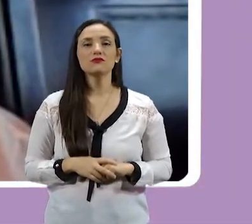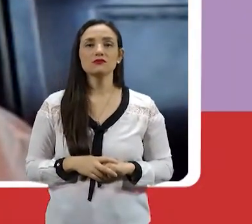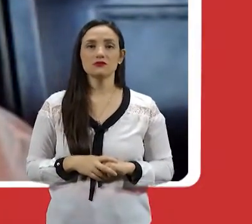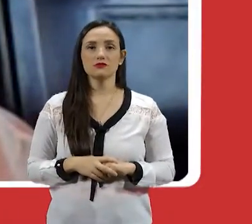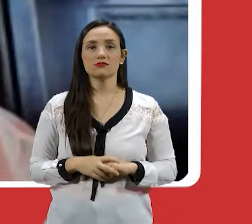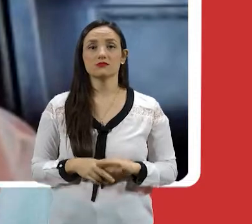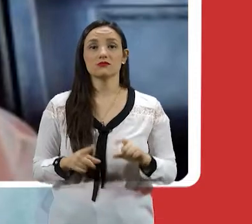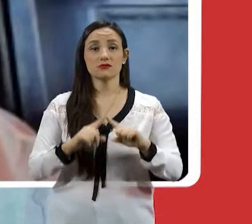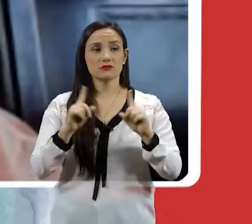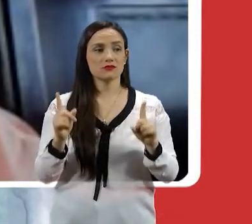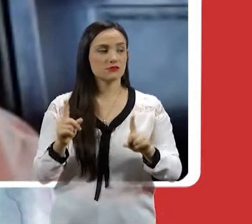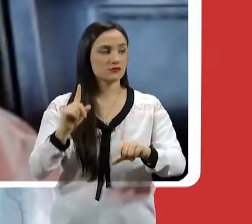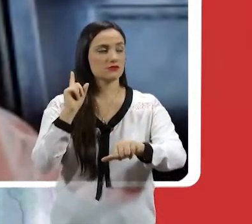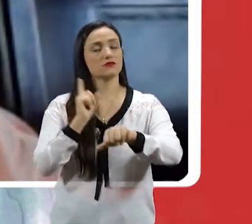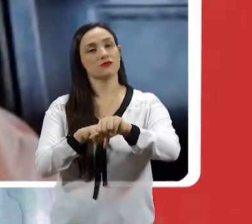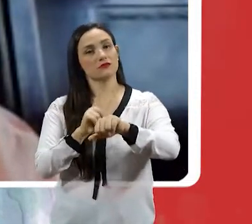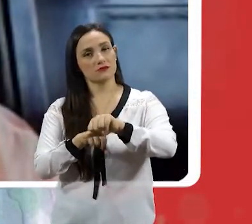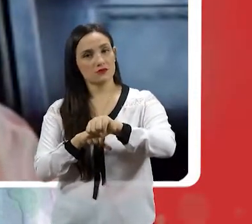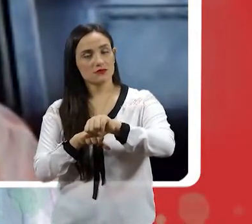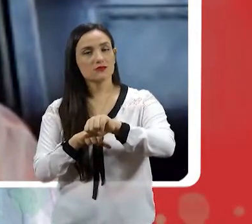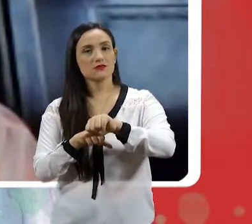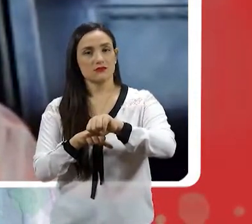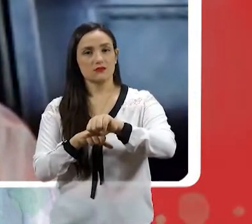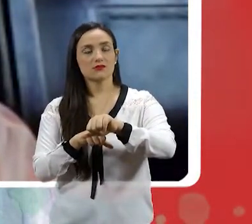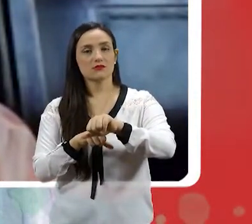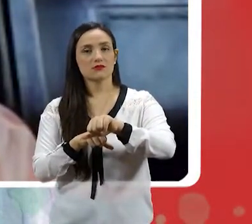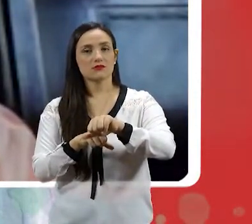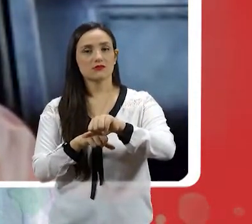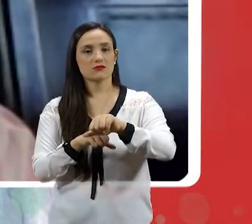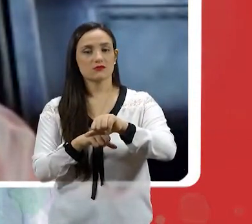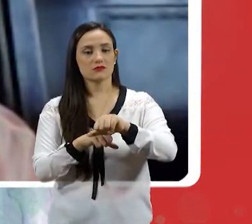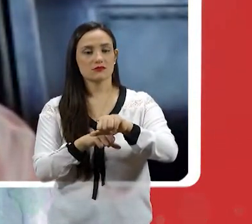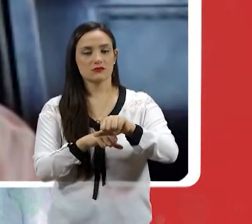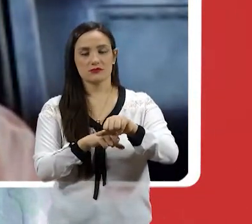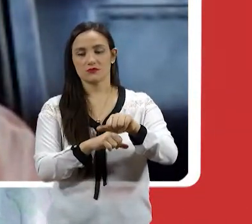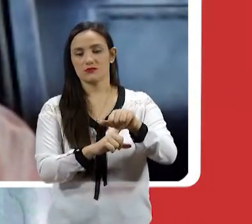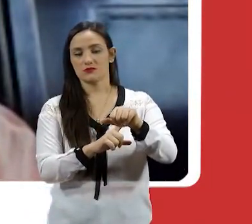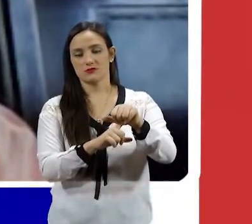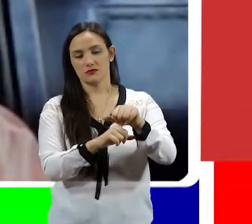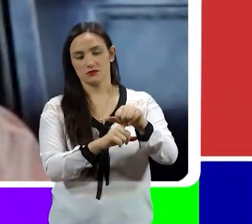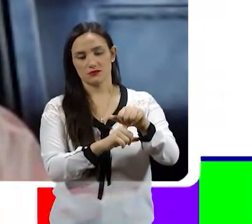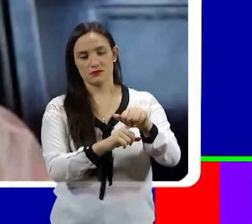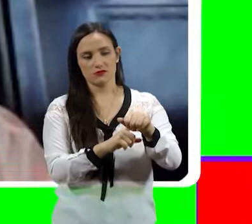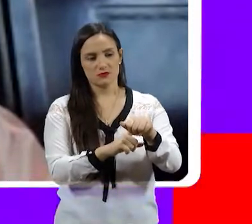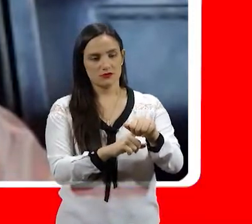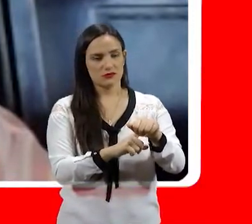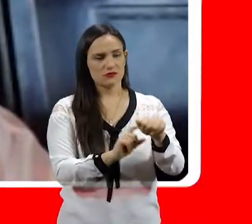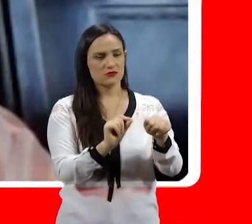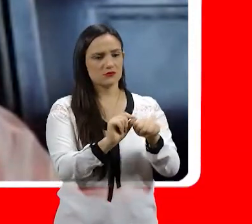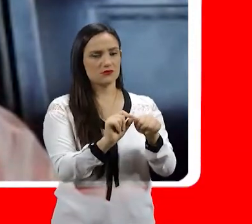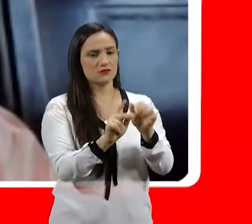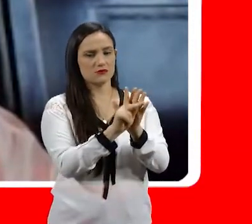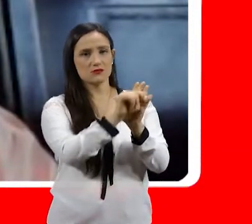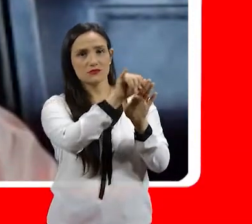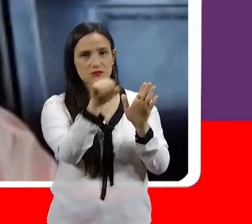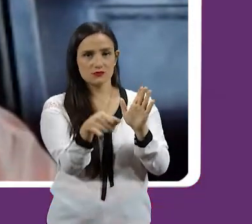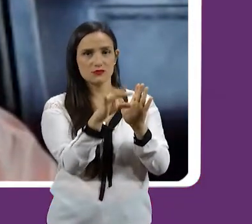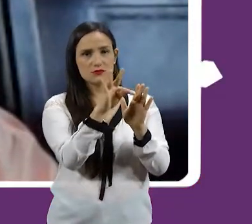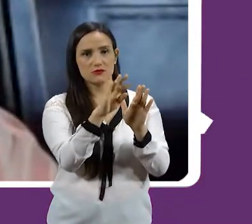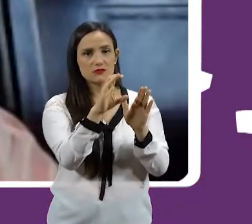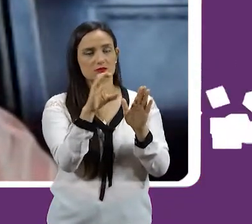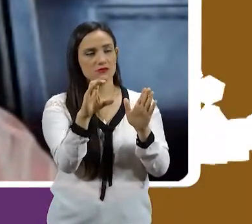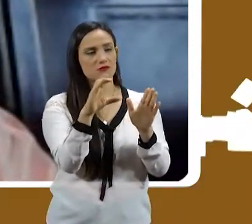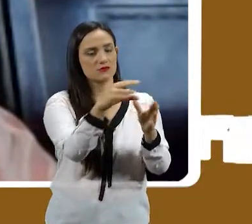ele, no momento de criar um projeto, de fazer o seu projeto final